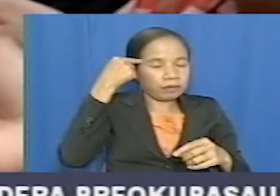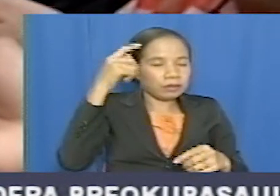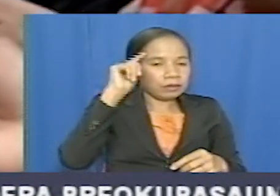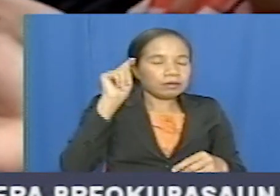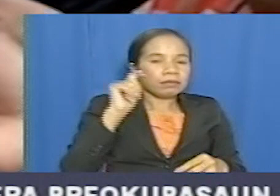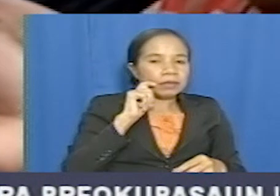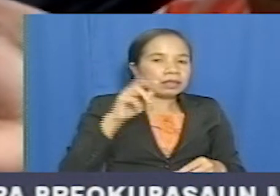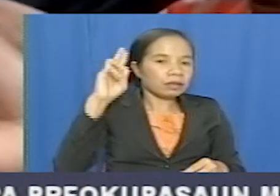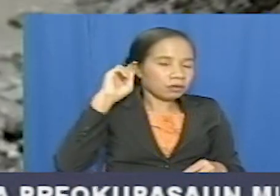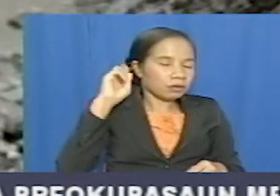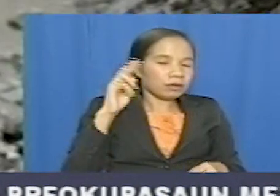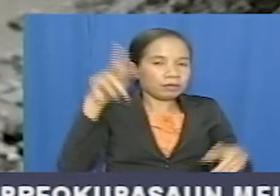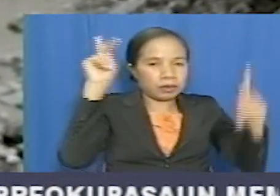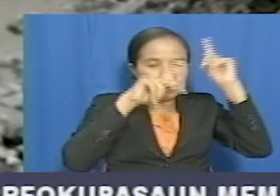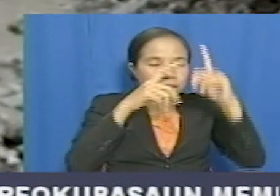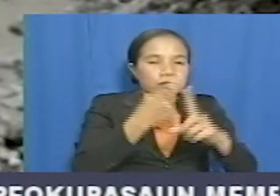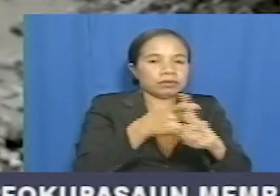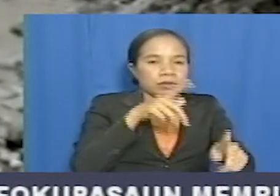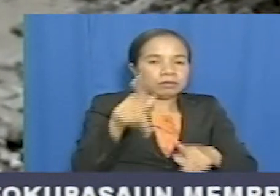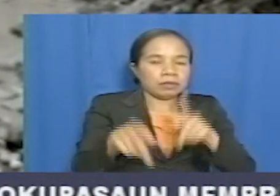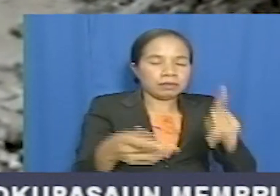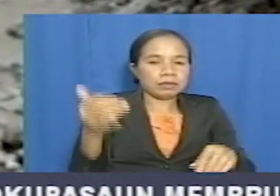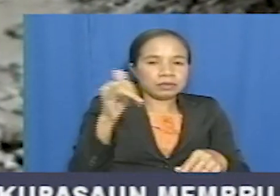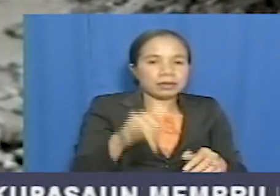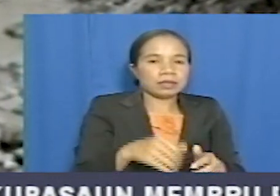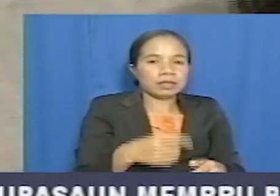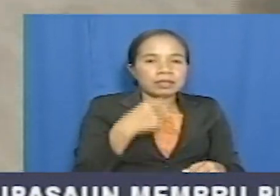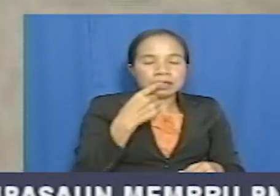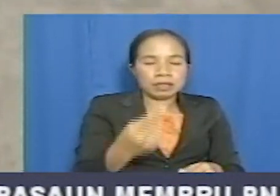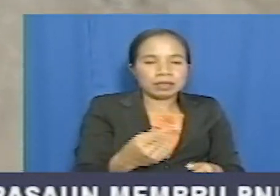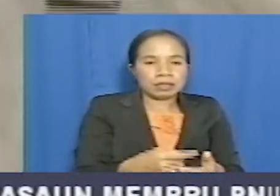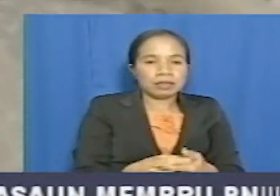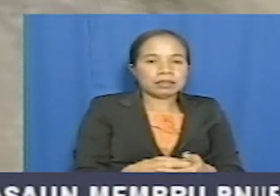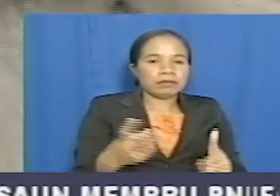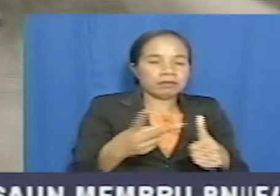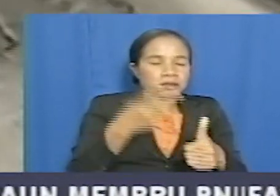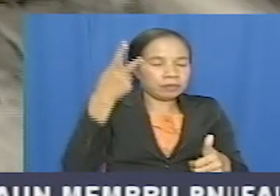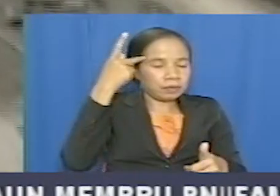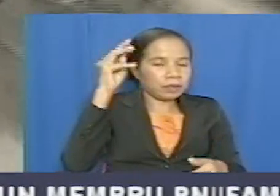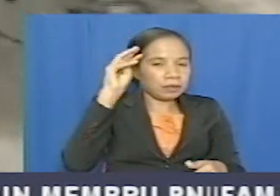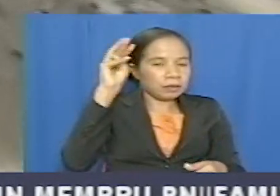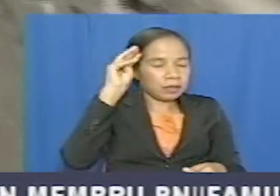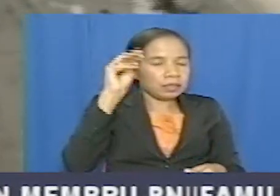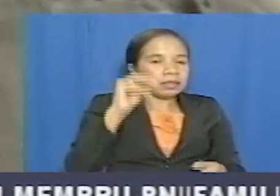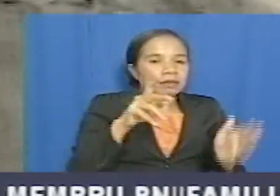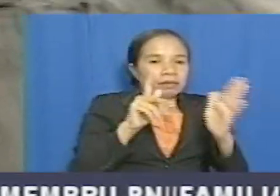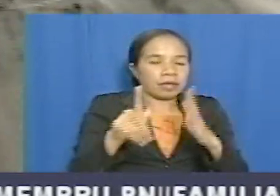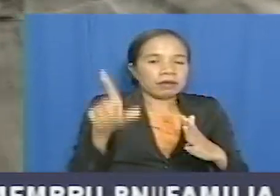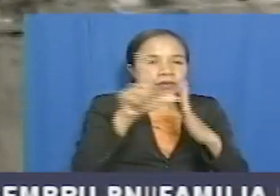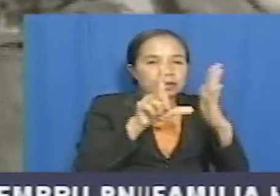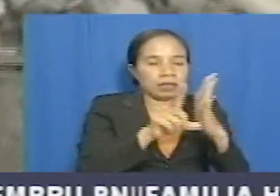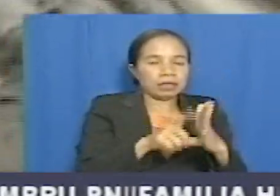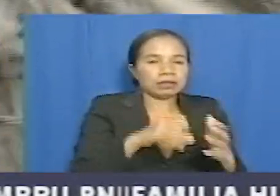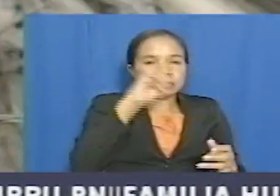observa norona preocupação, use comunidade sira, orienta quedas, vice-primeiro-ministro, não-ministro, plano, ordenamento,